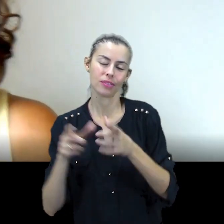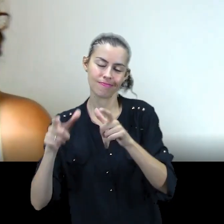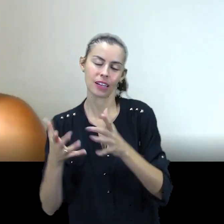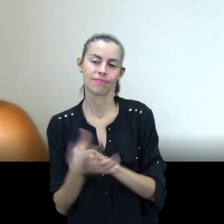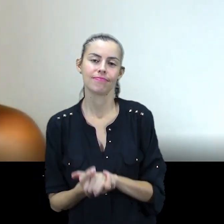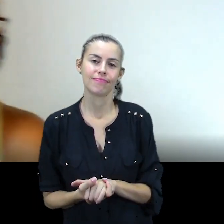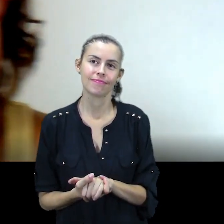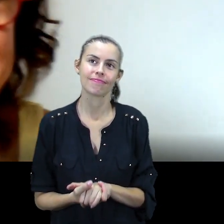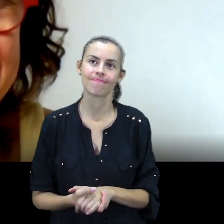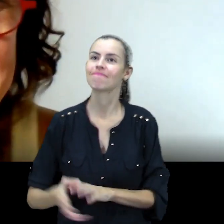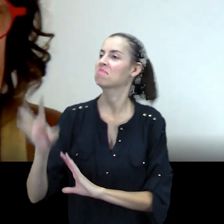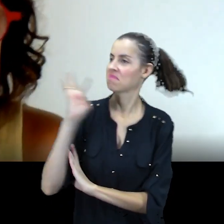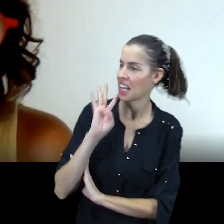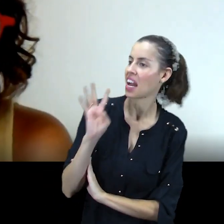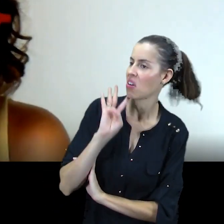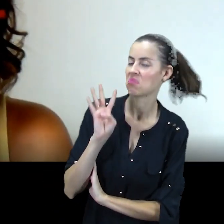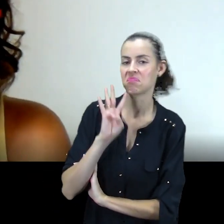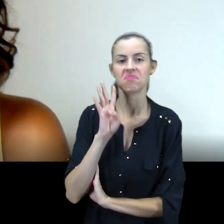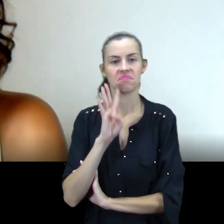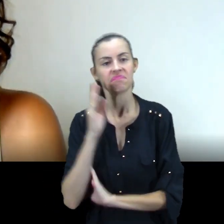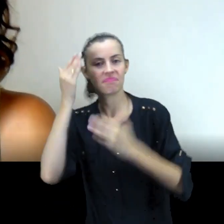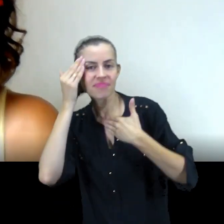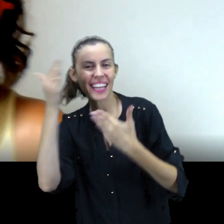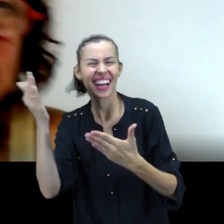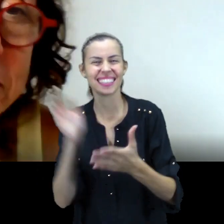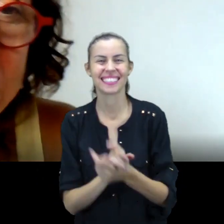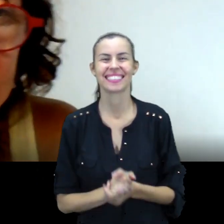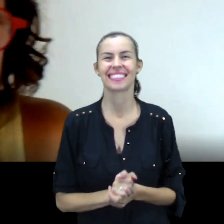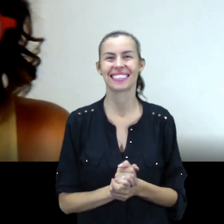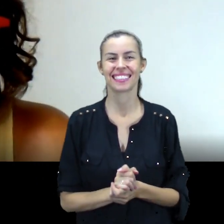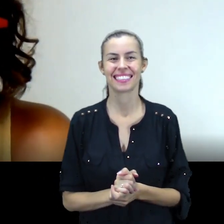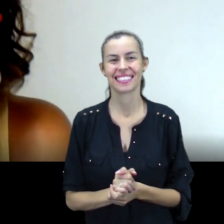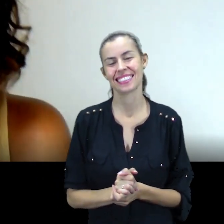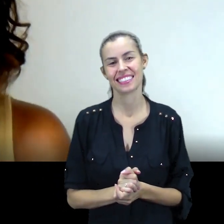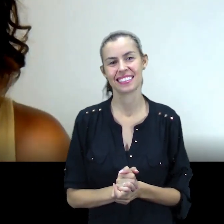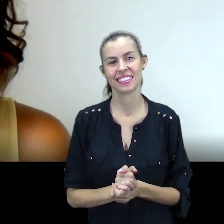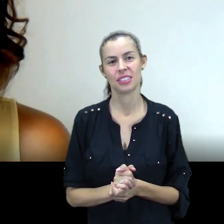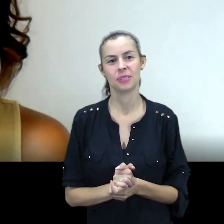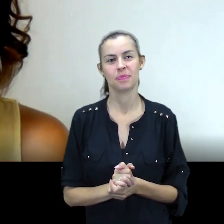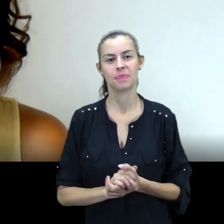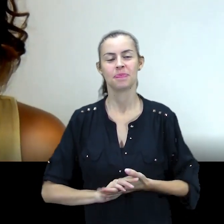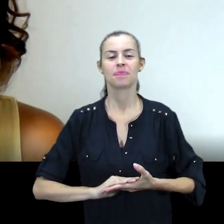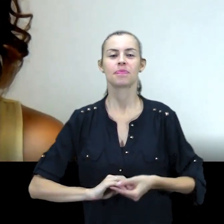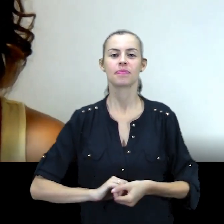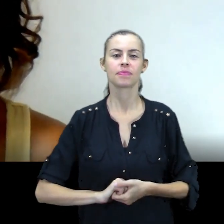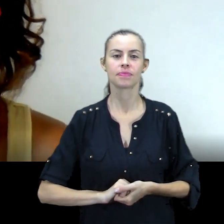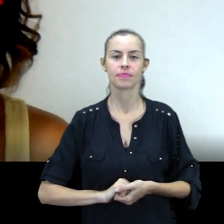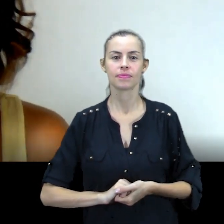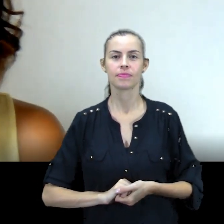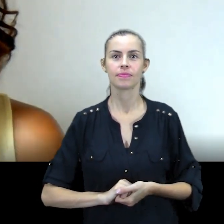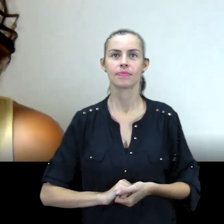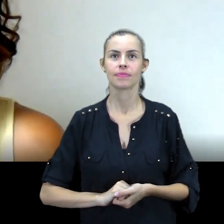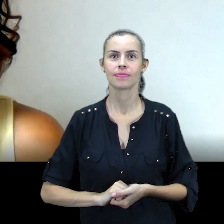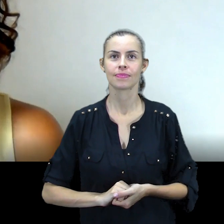Bom dia, boa tarde, Carolina, muitíssimo obrigada. Meu nome é Laura, eu estou aqui como assessora docente da Pró-Reitoria de